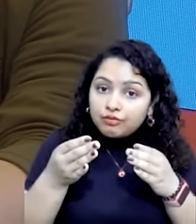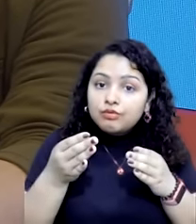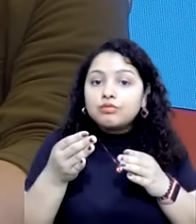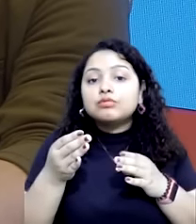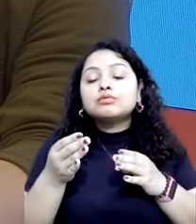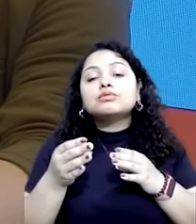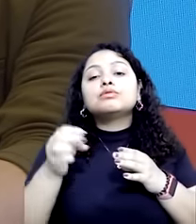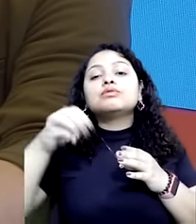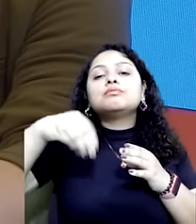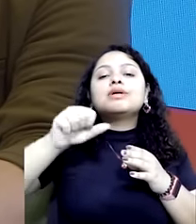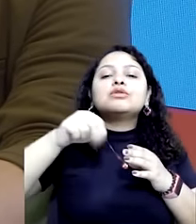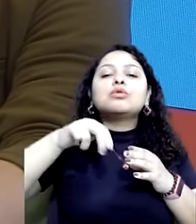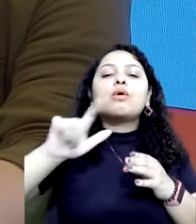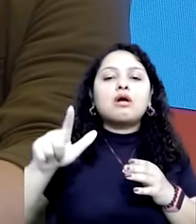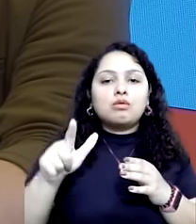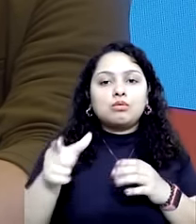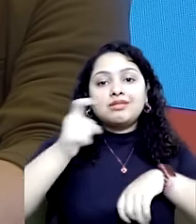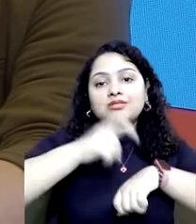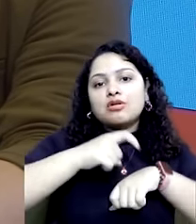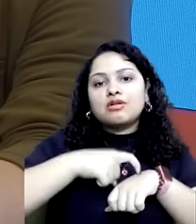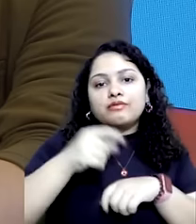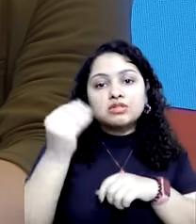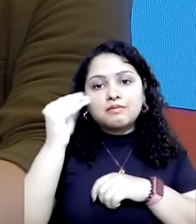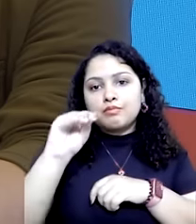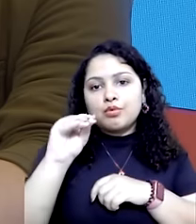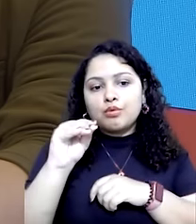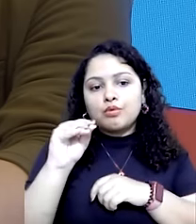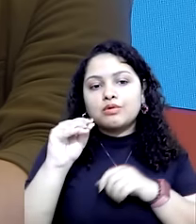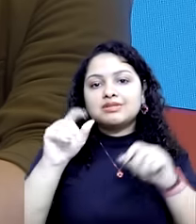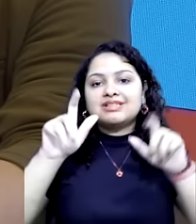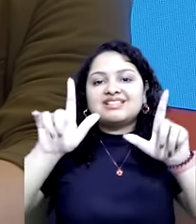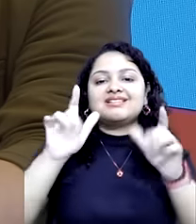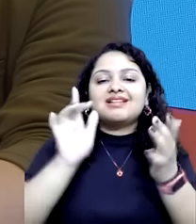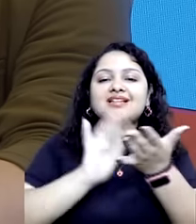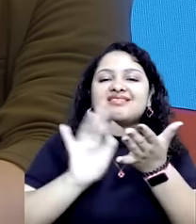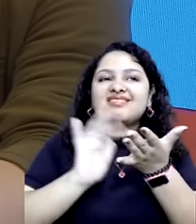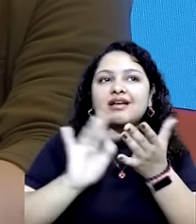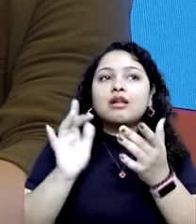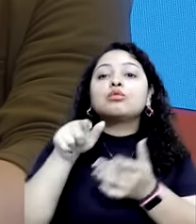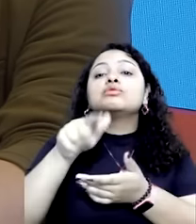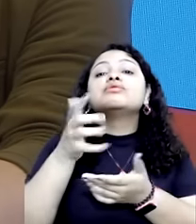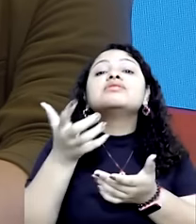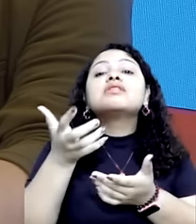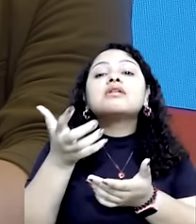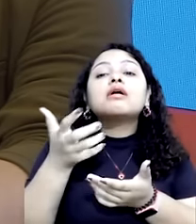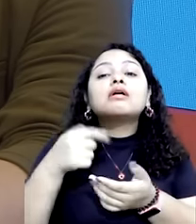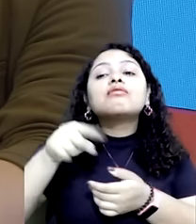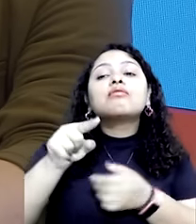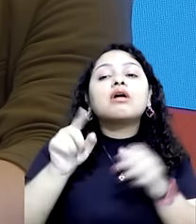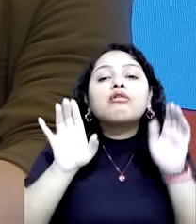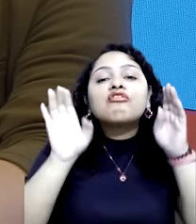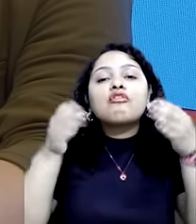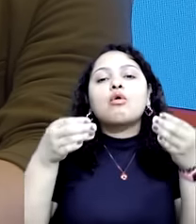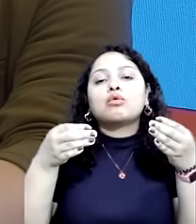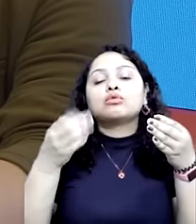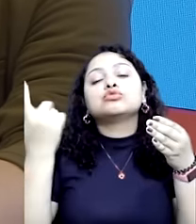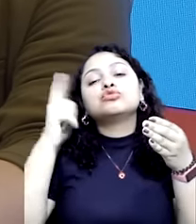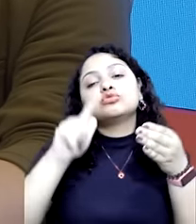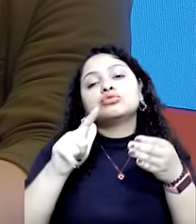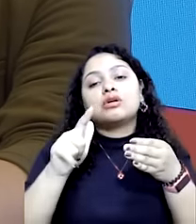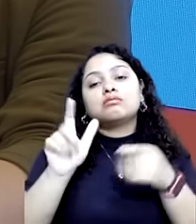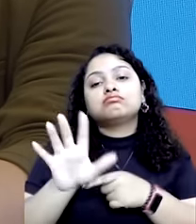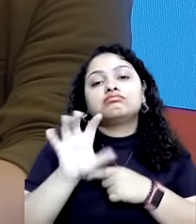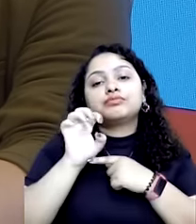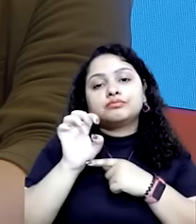também porque hora que você coloca lá só de você clicar na tela Onde você quer né que que que vá o foco ele também já puxa